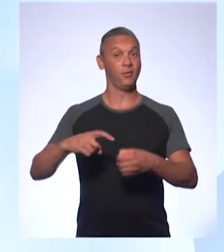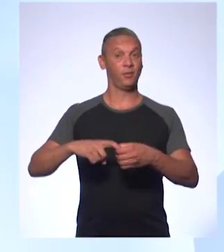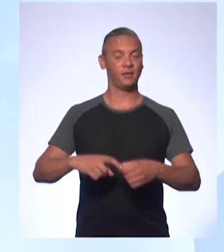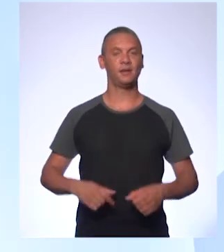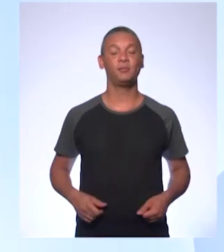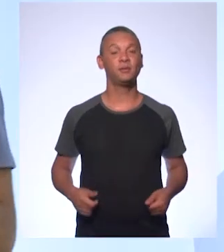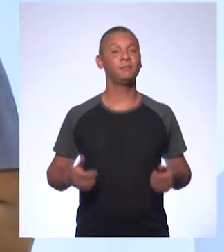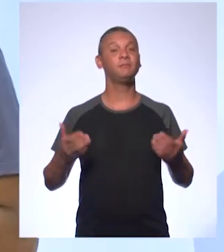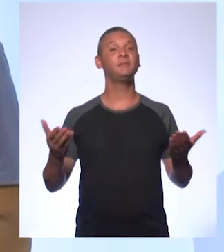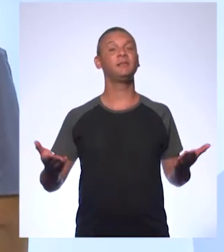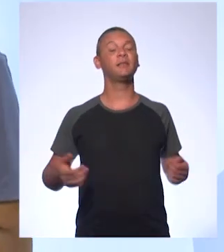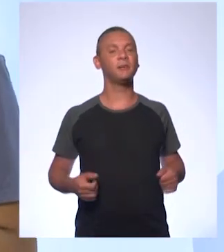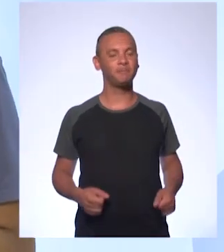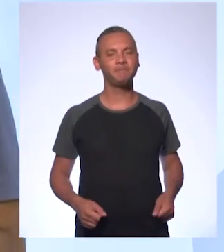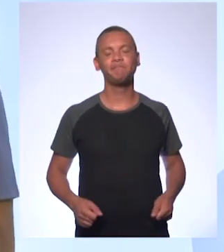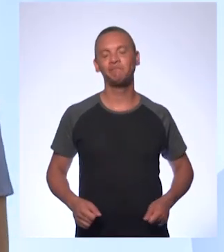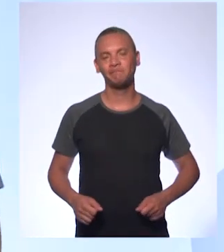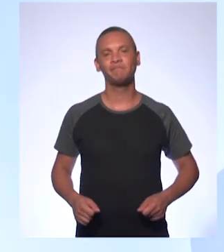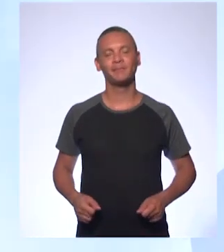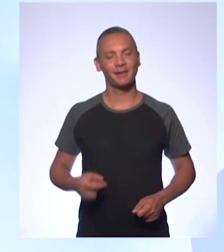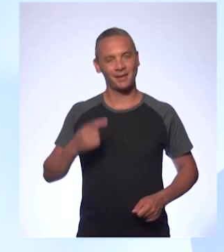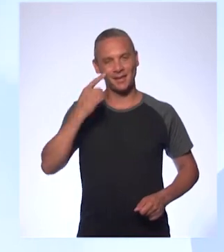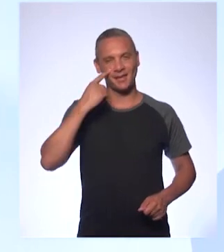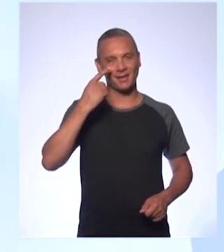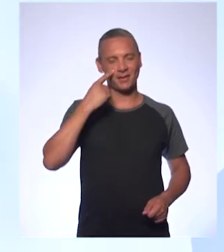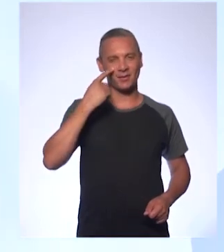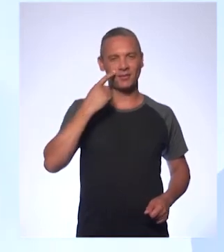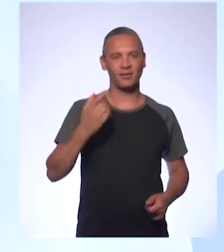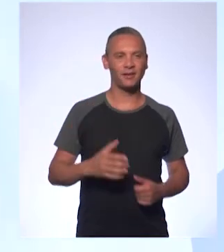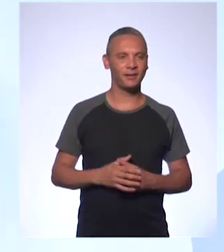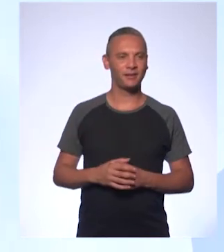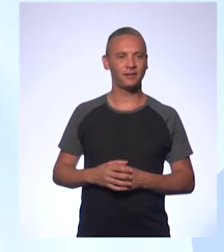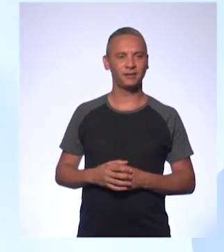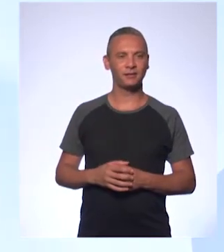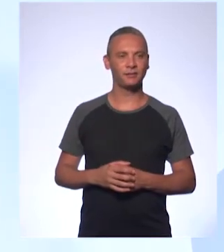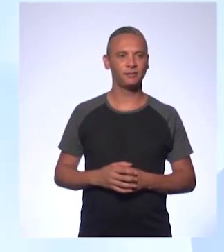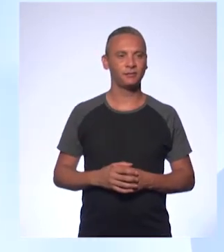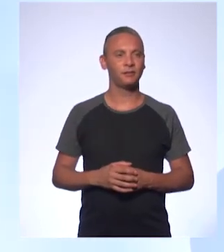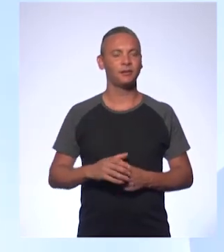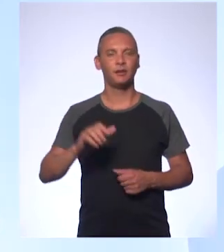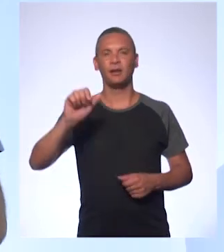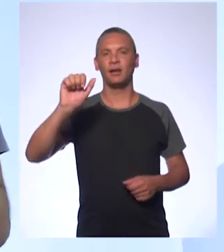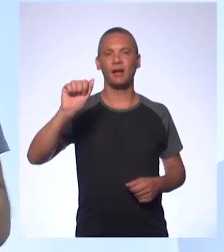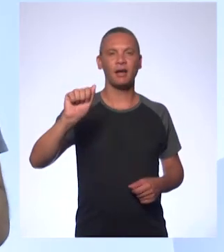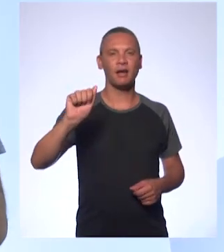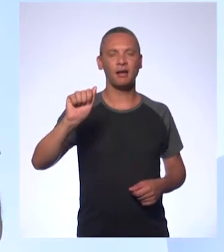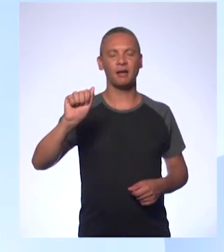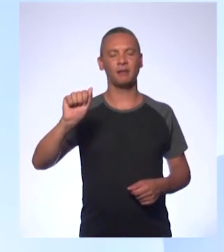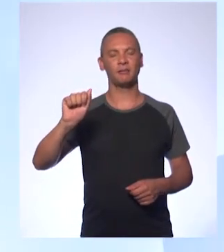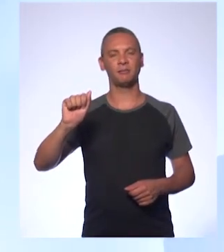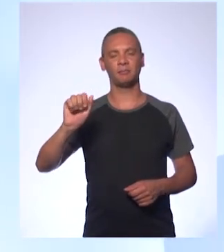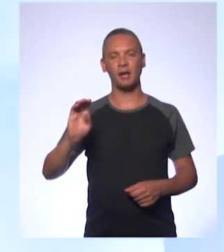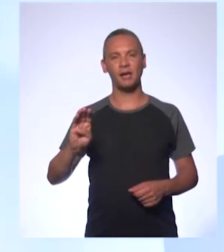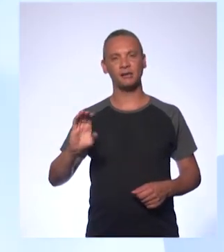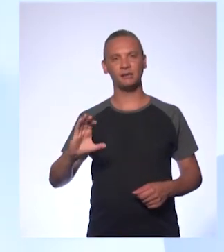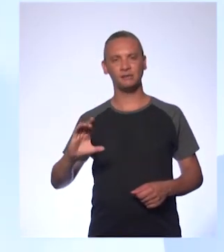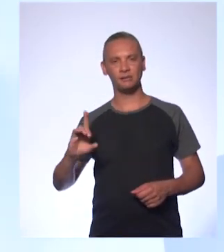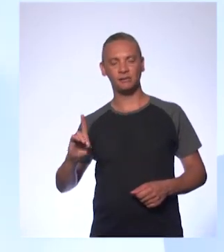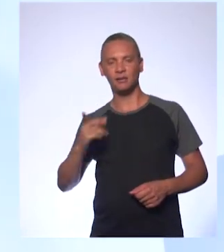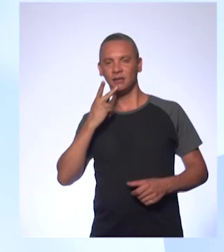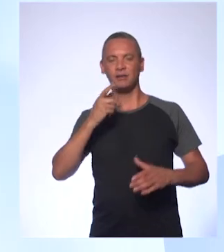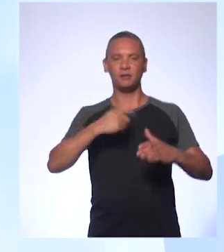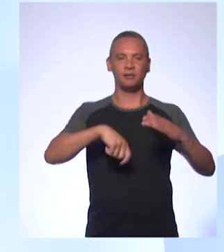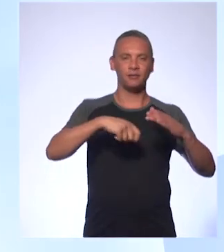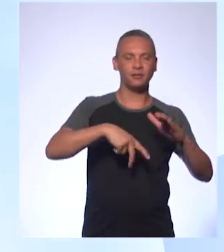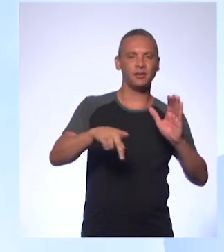Voltamos. Então, vamos ver aqui. A gente viu questão A, enaltece o prato da culinária